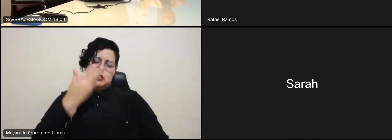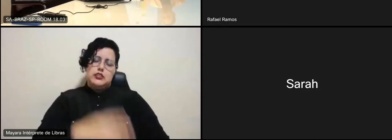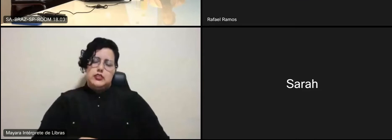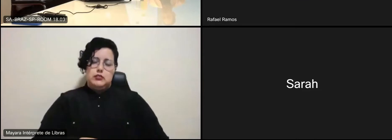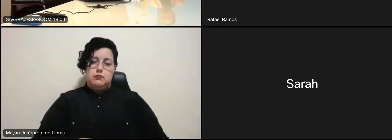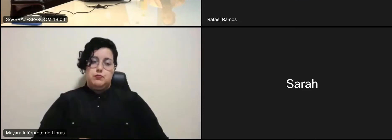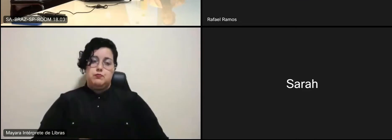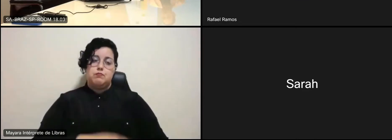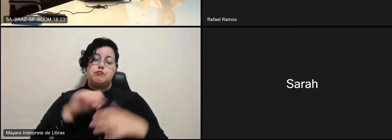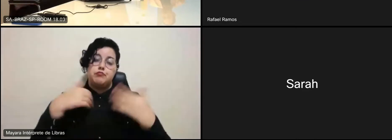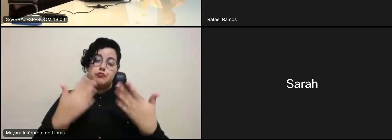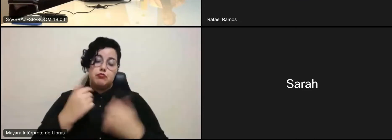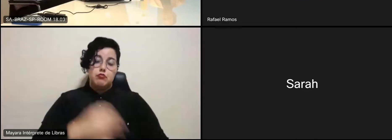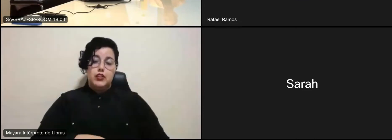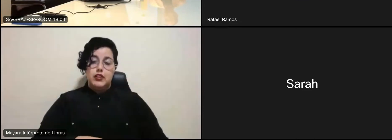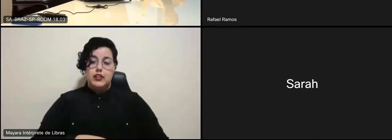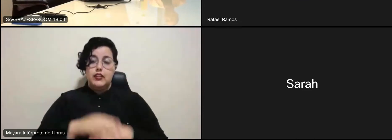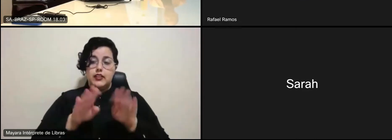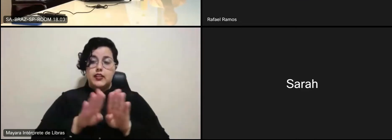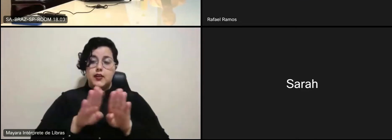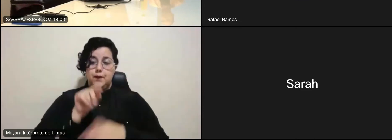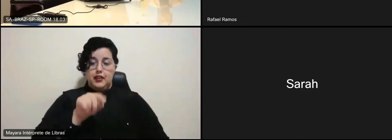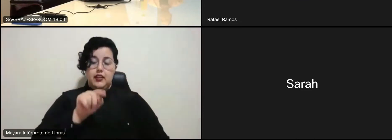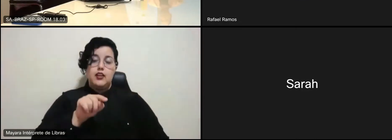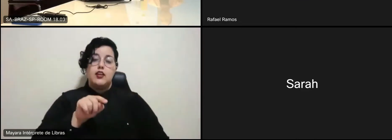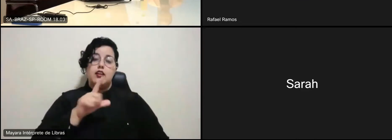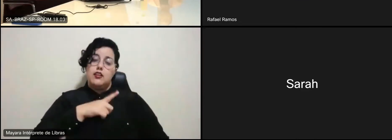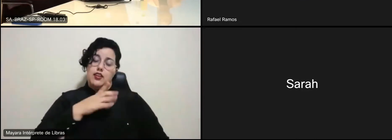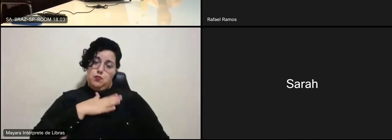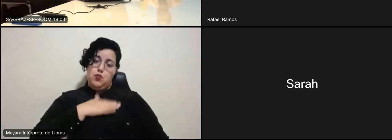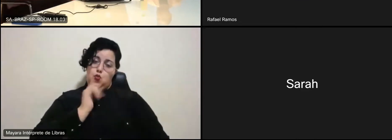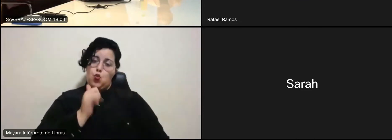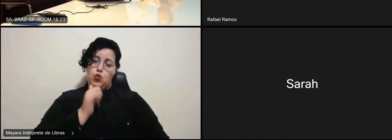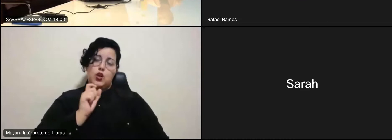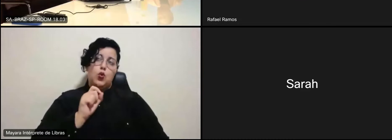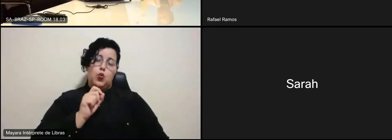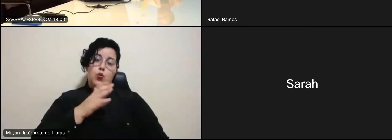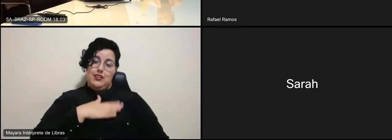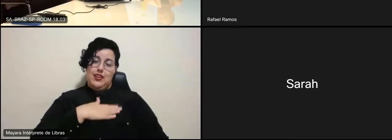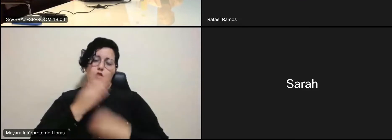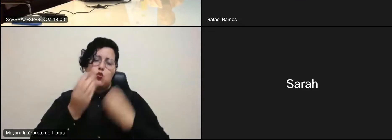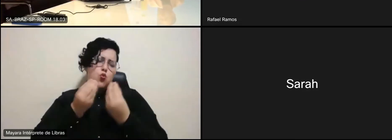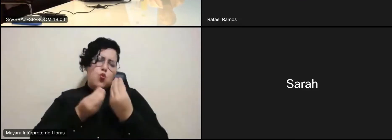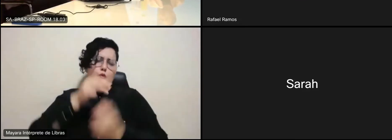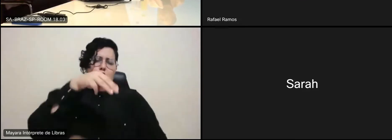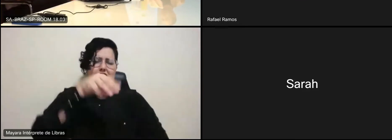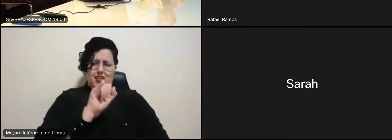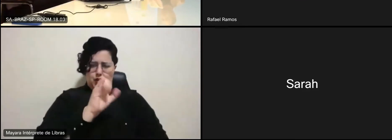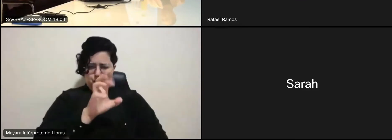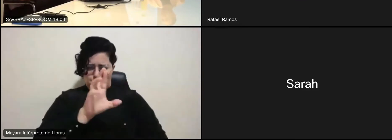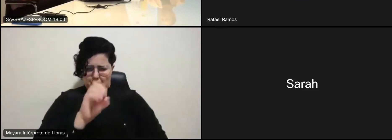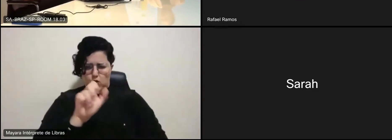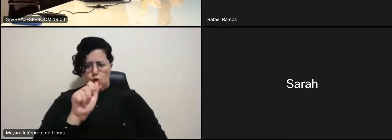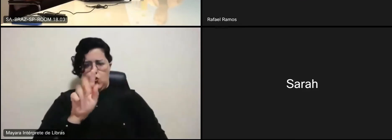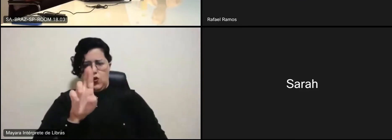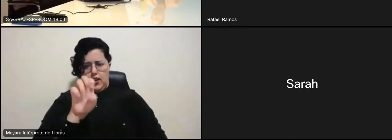E acho que eu tenho um pouco da minha história, um contraponto em relação à forma da microagressão, né? Acho que a sua microagressão,